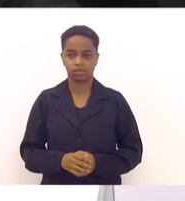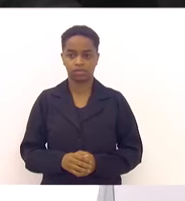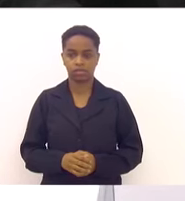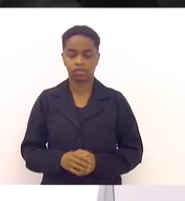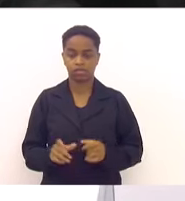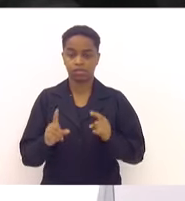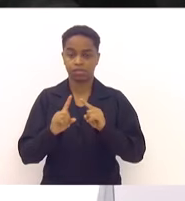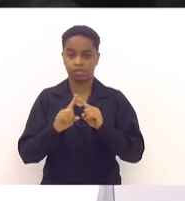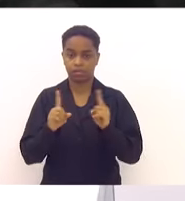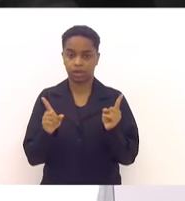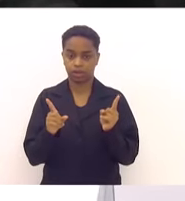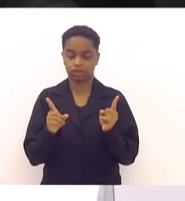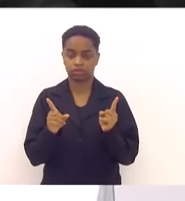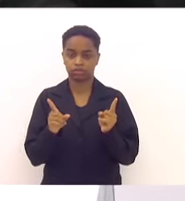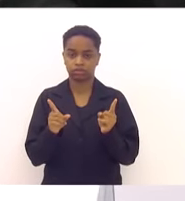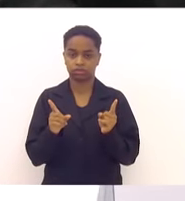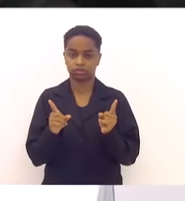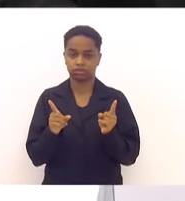mas